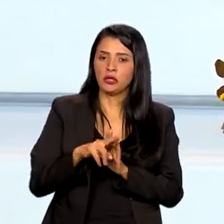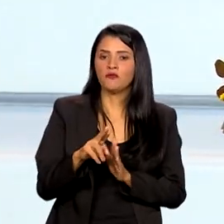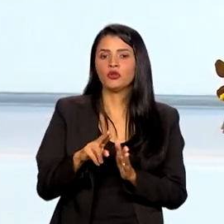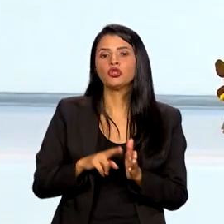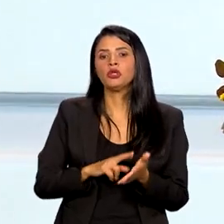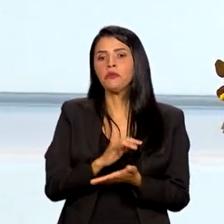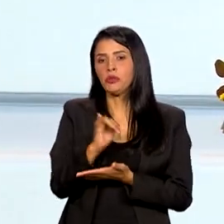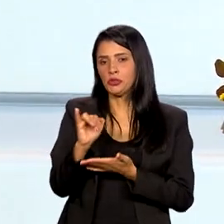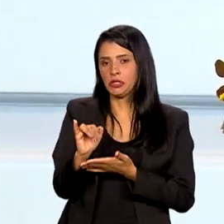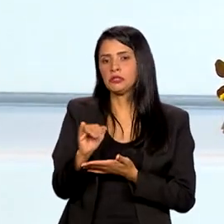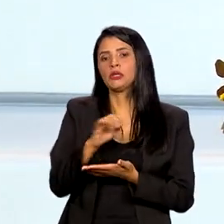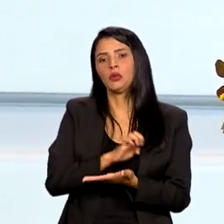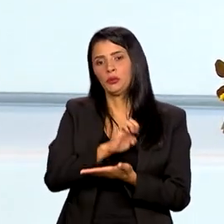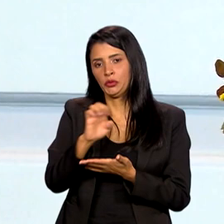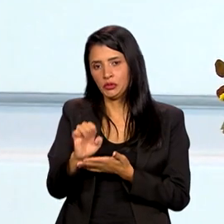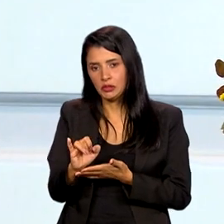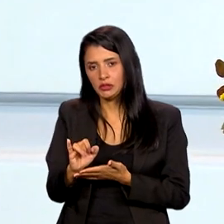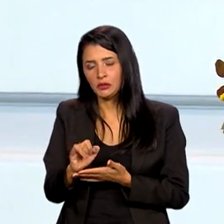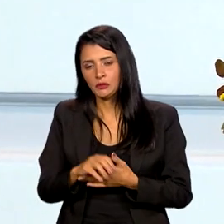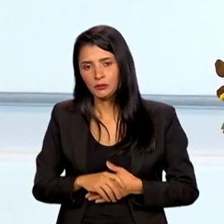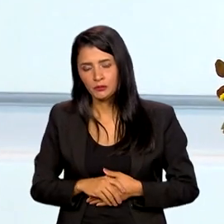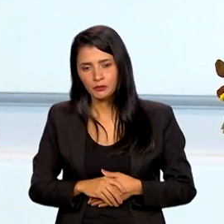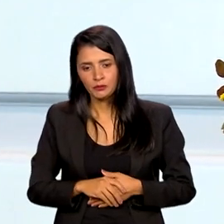da matéria-prima. E tem outras mudanças?